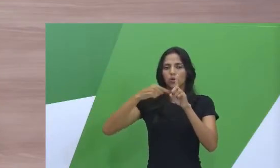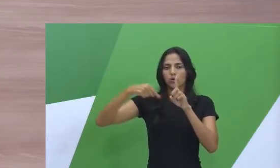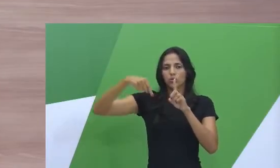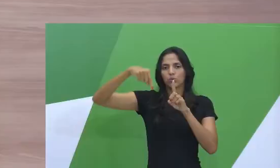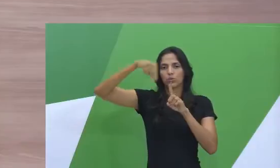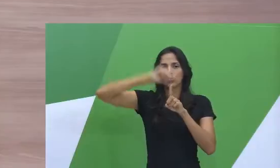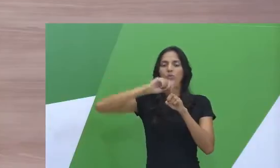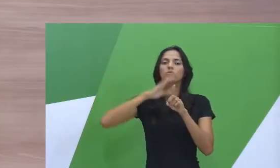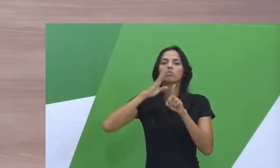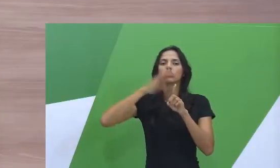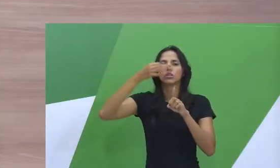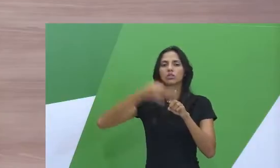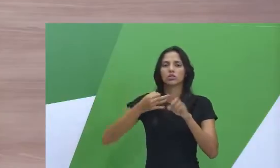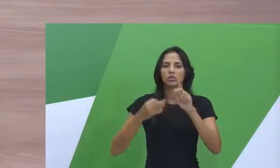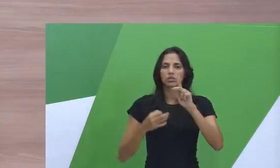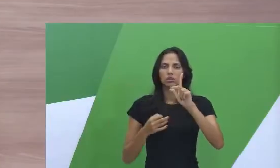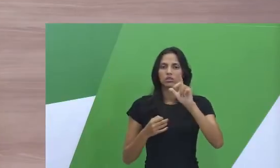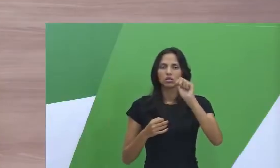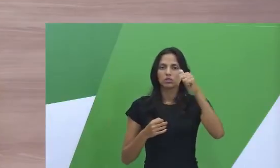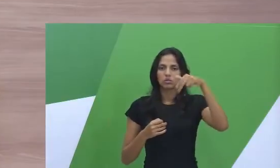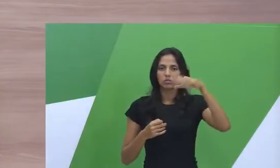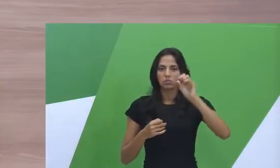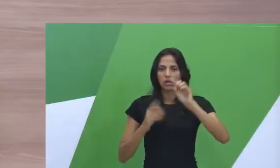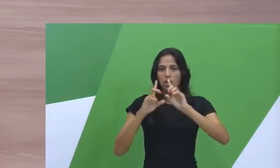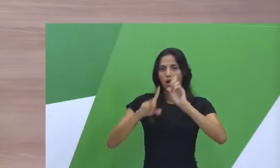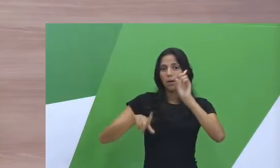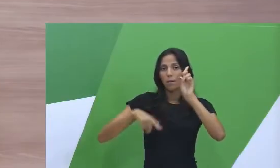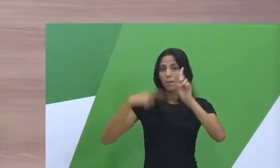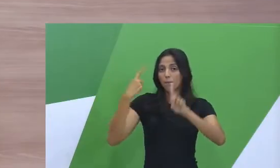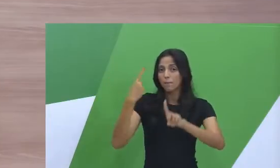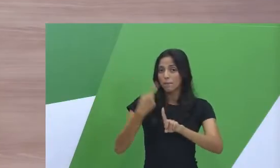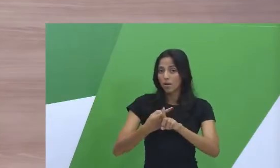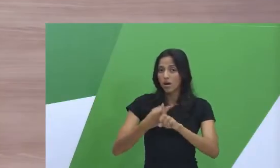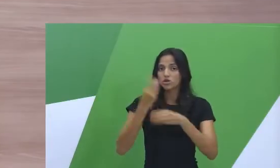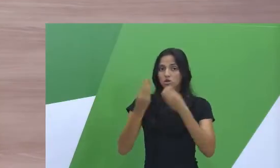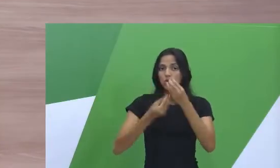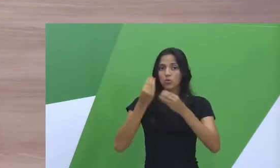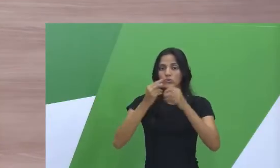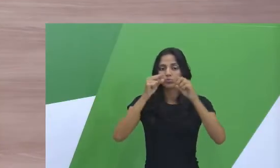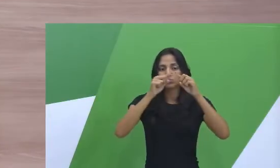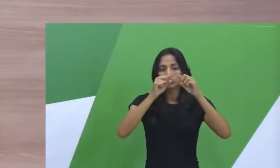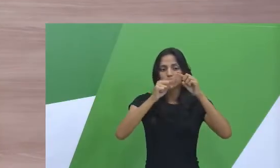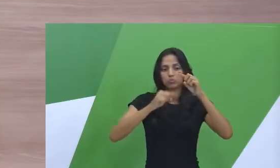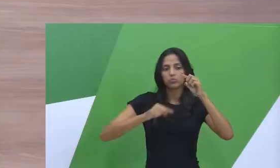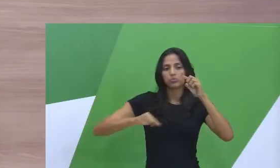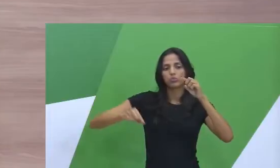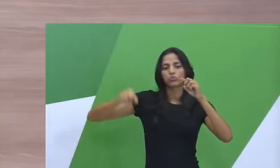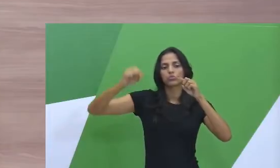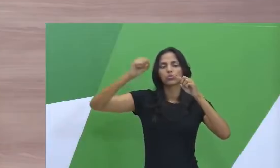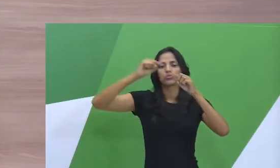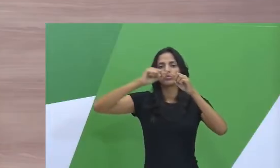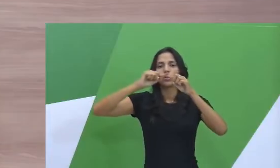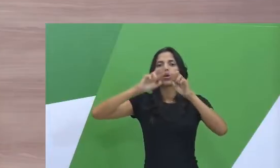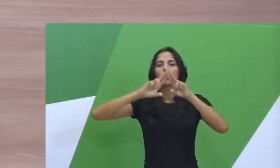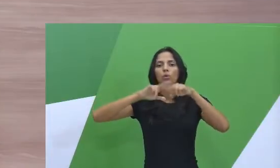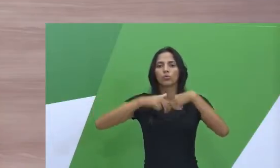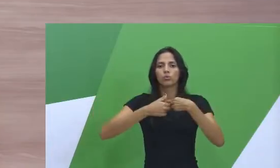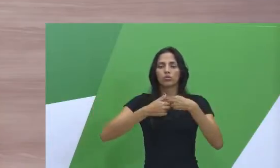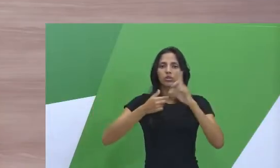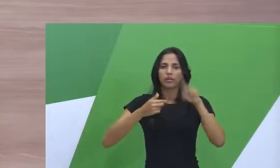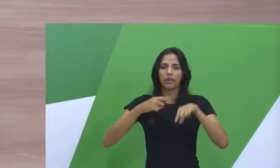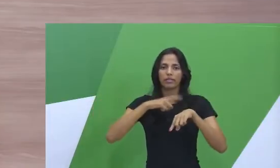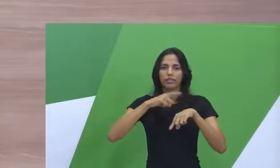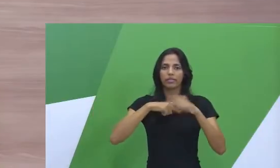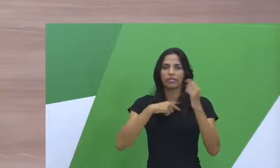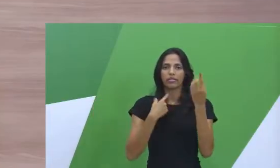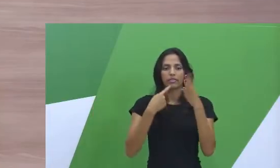conhecimento. Plano mais o que a circunferência traz. Por isso é que nós temos